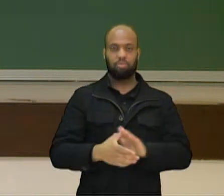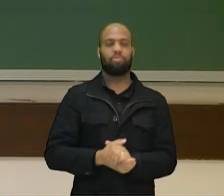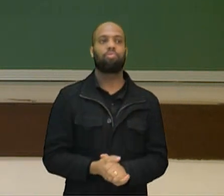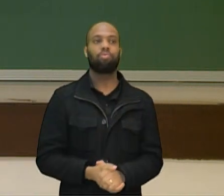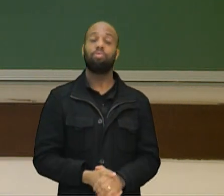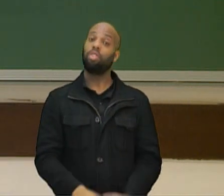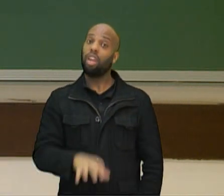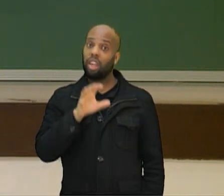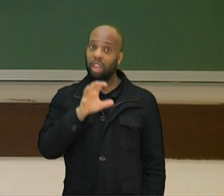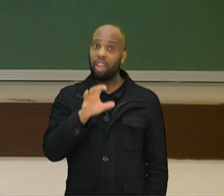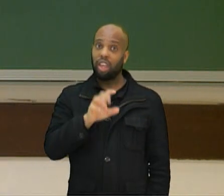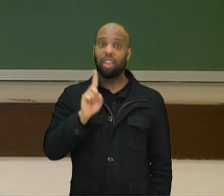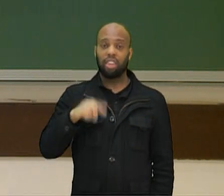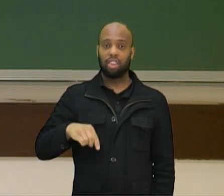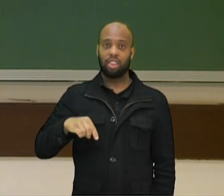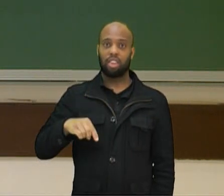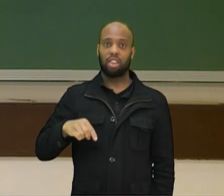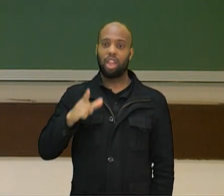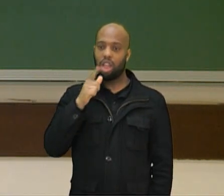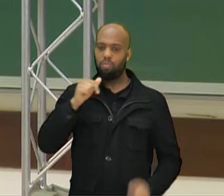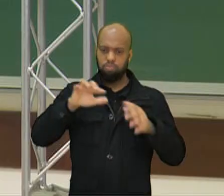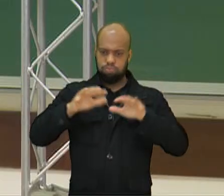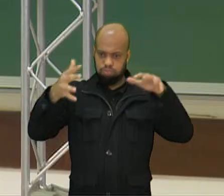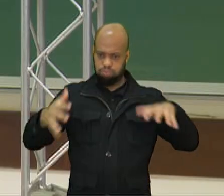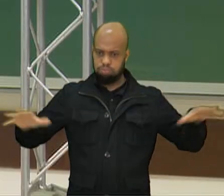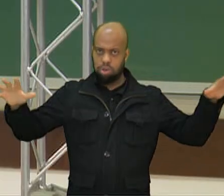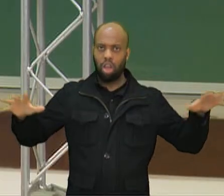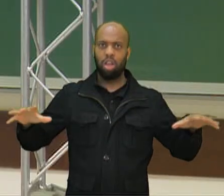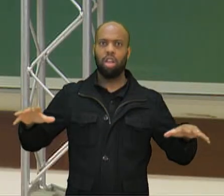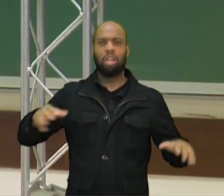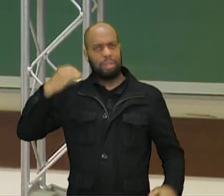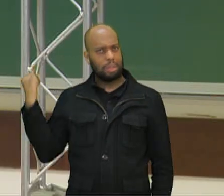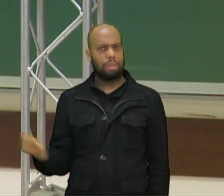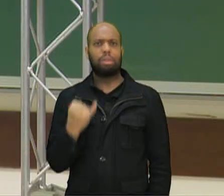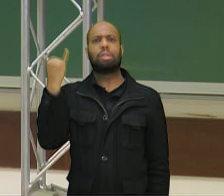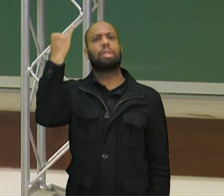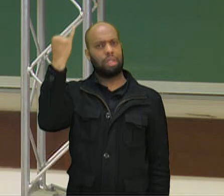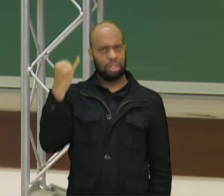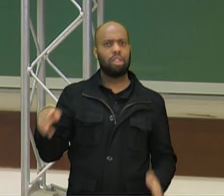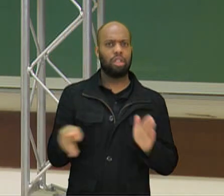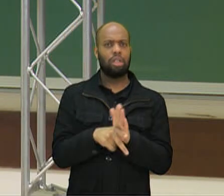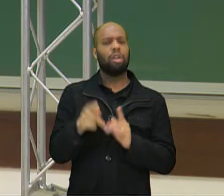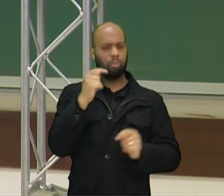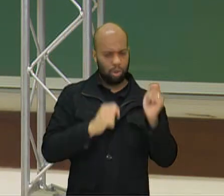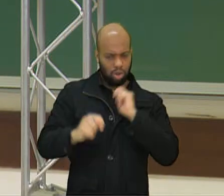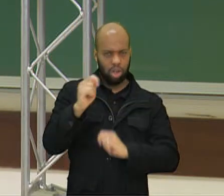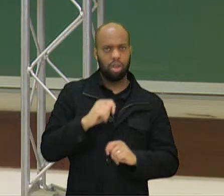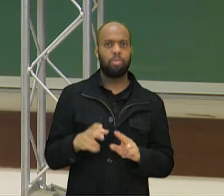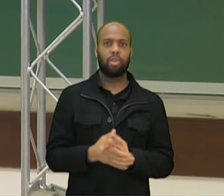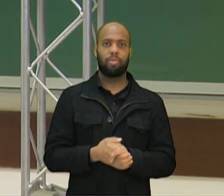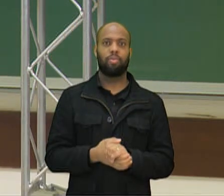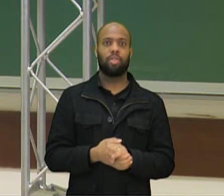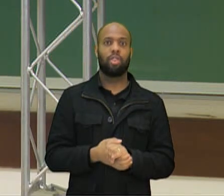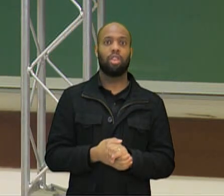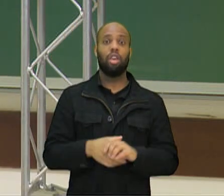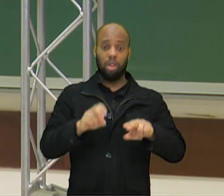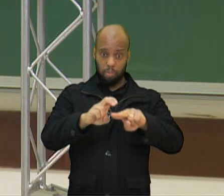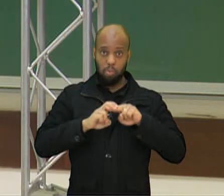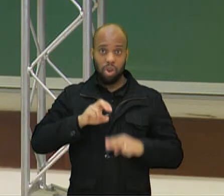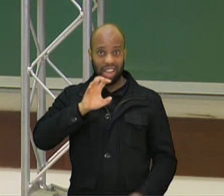Então é um oceano muito importante, histórica e economicamente. Foi por esse oceano que